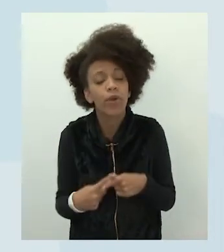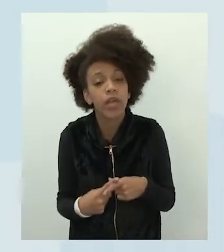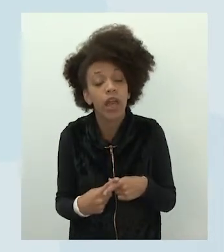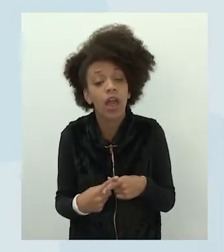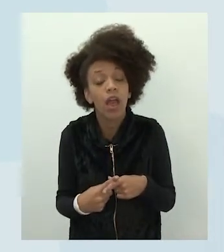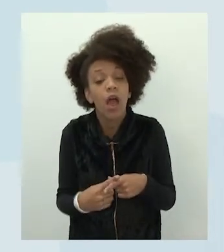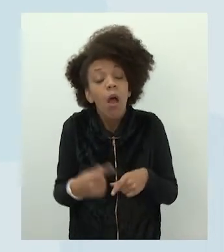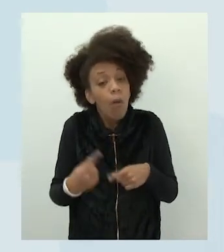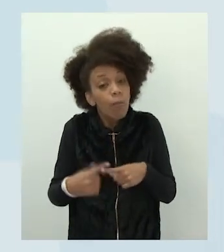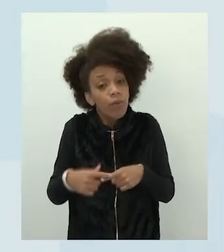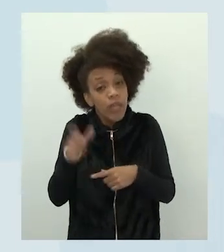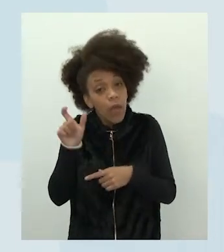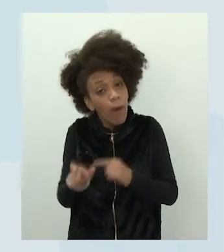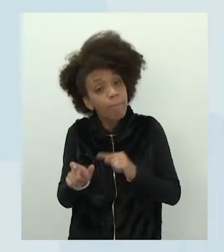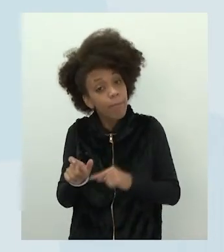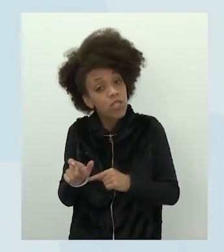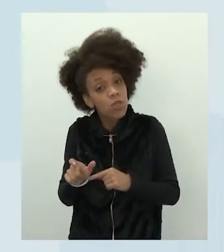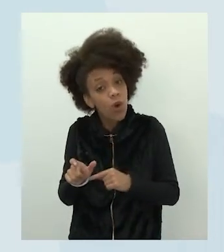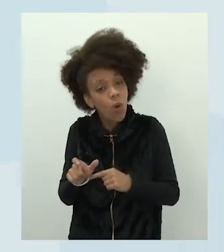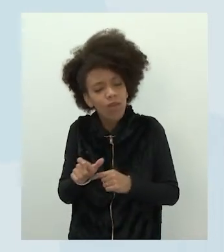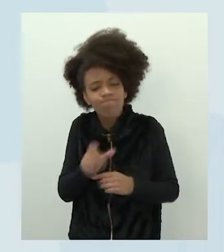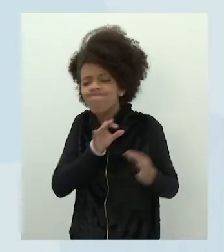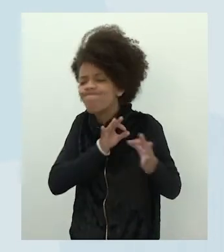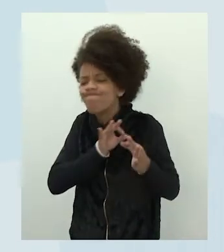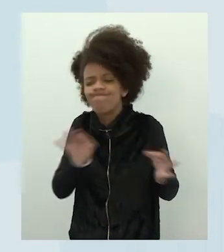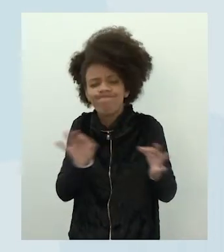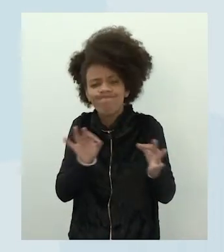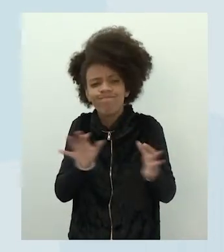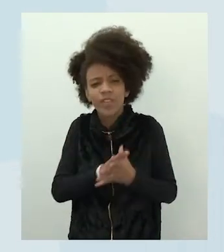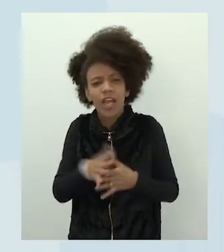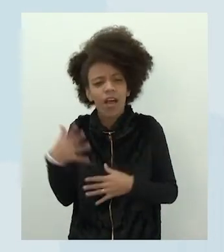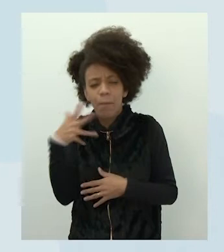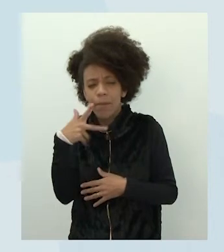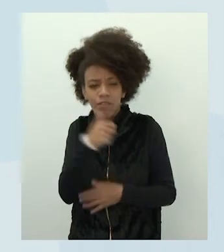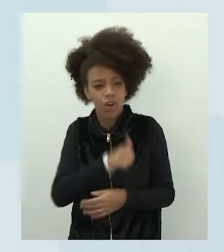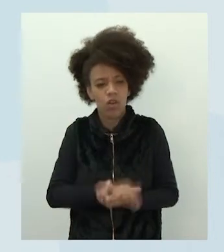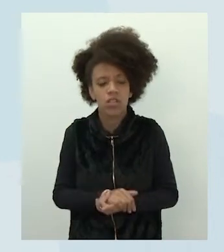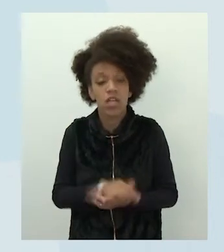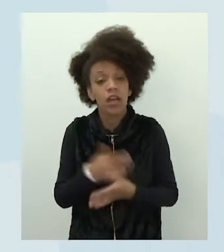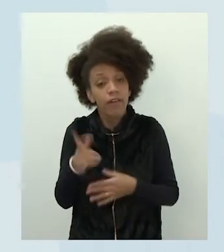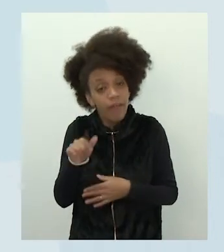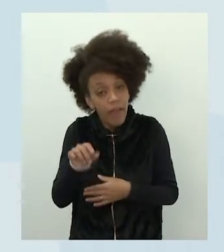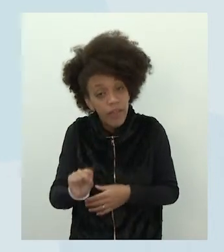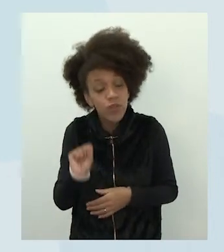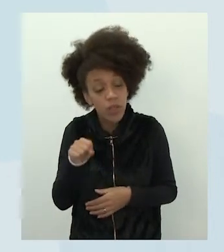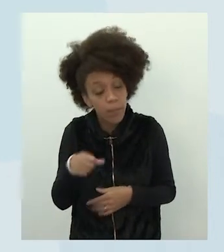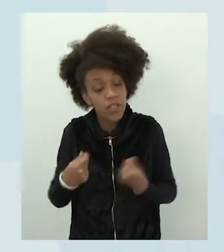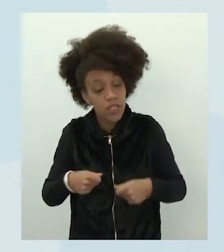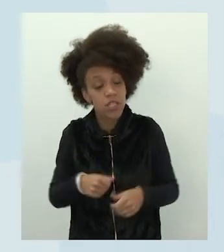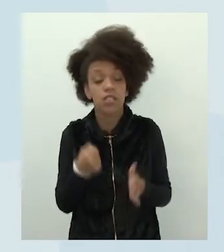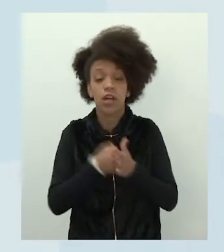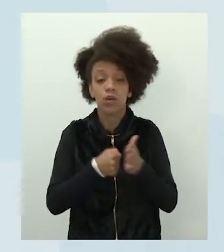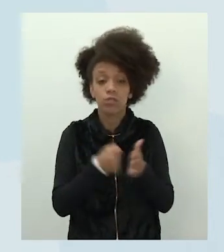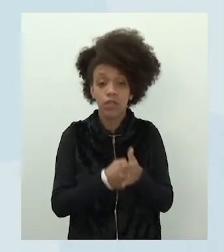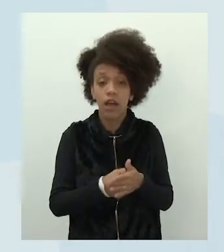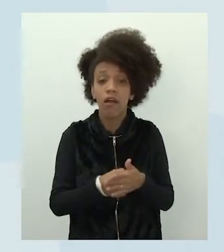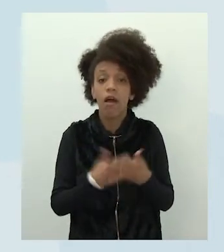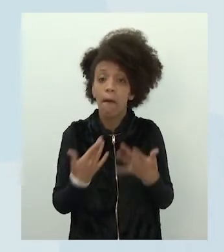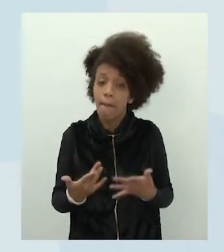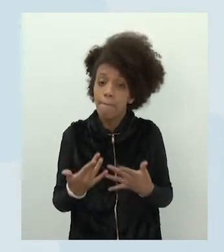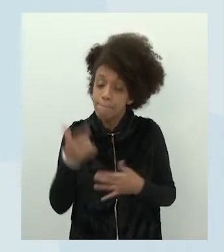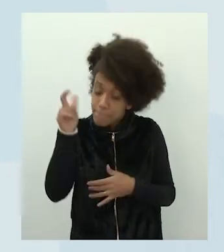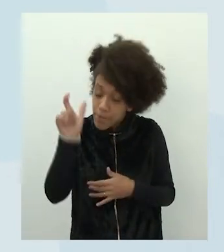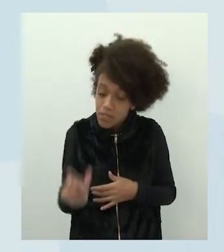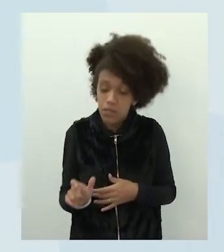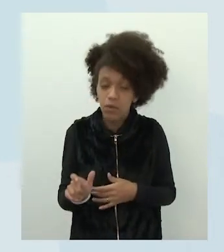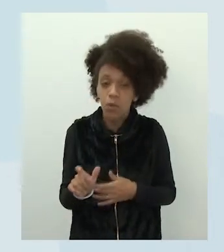Porque ela era uma pessoa absolutamente agradável. E é isso que a gente tem que lutar para ser conforme nós